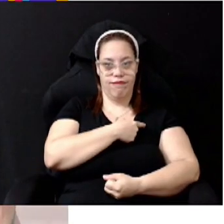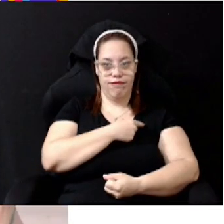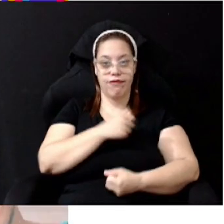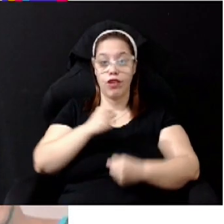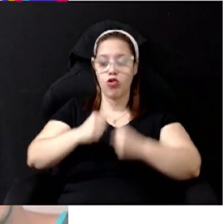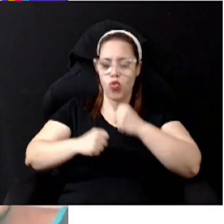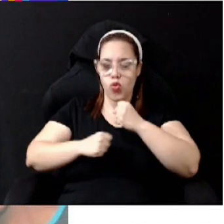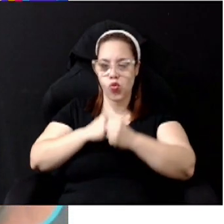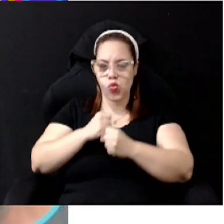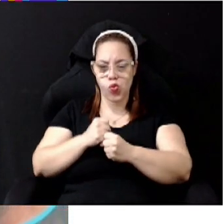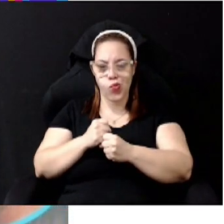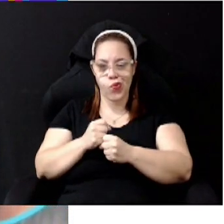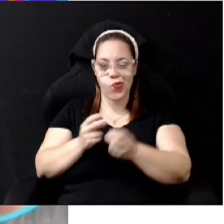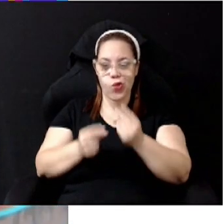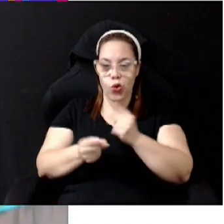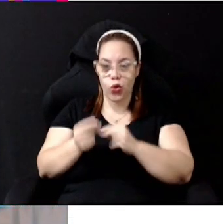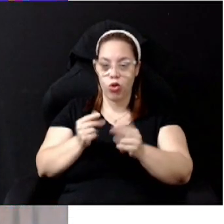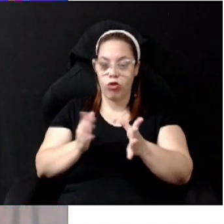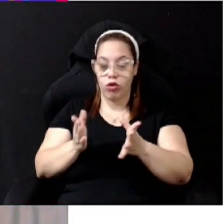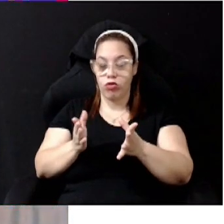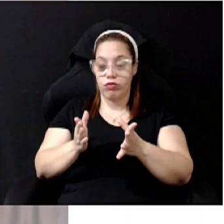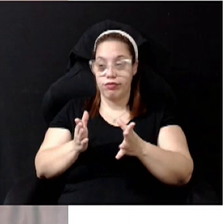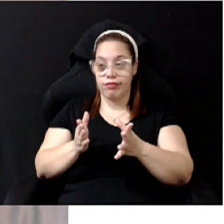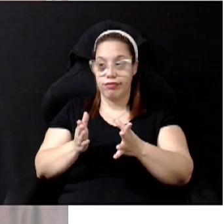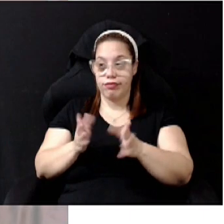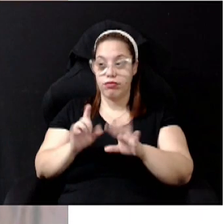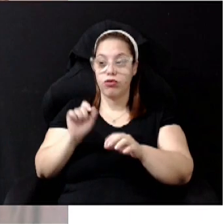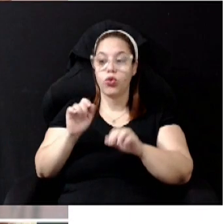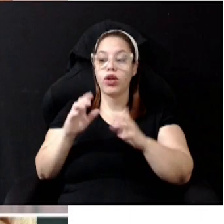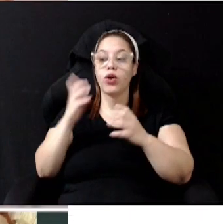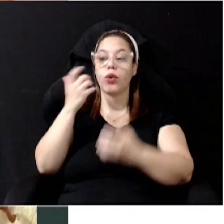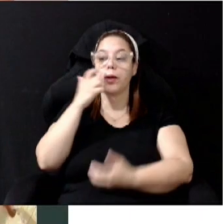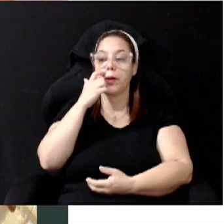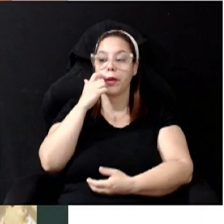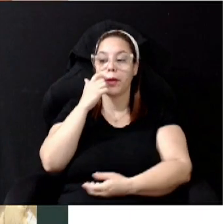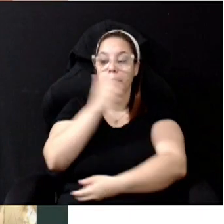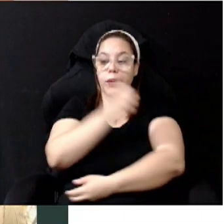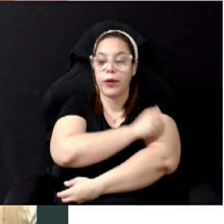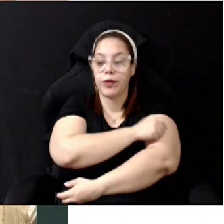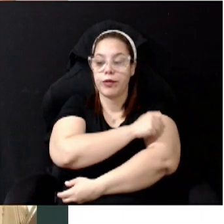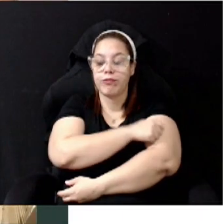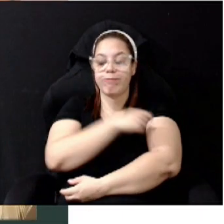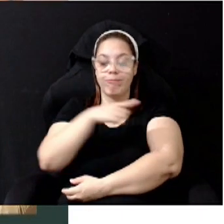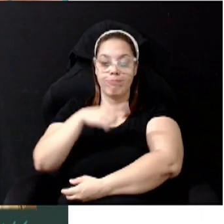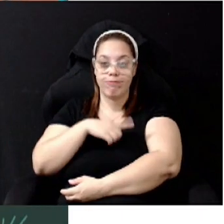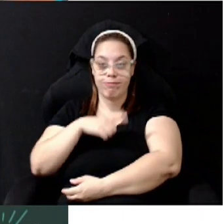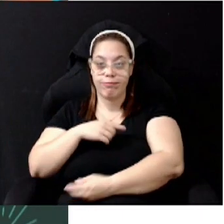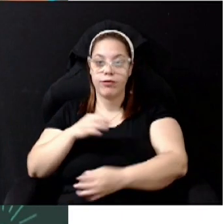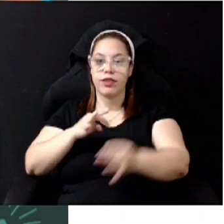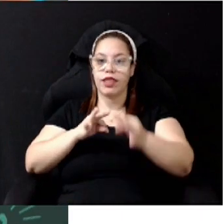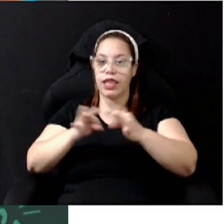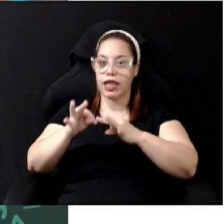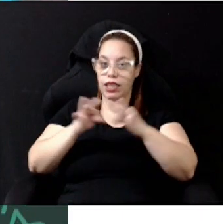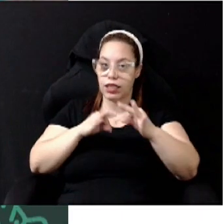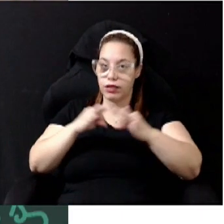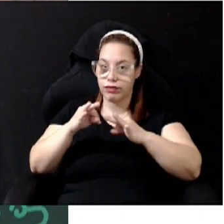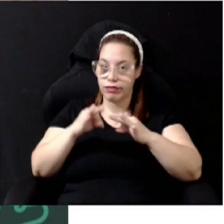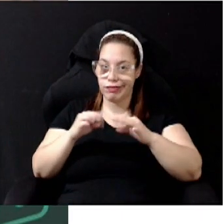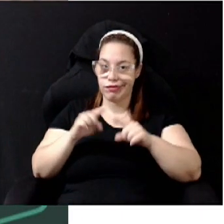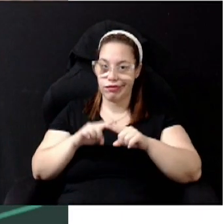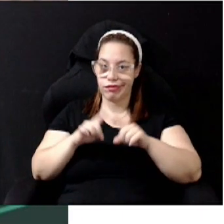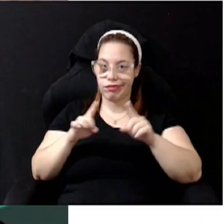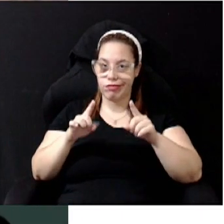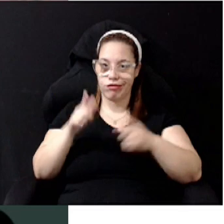lucro. E aí o que acontece? Esse aluno, ele tem a habilidade técnica, mas ele não conseguia